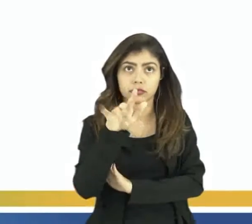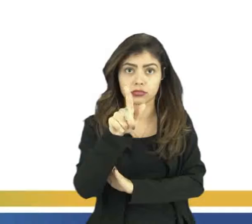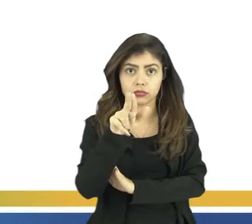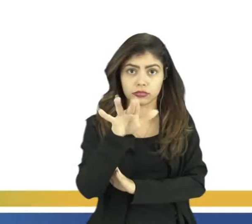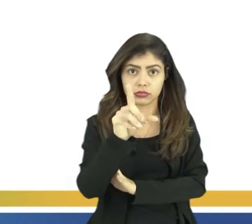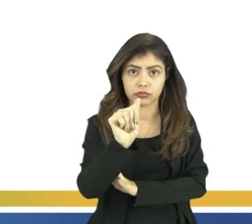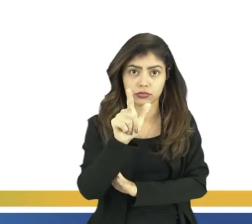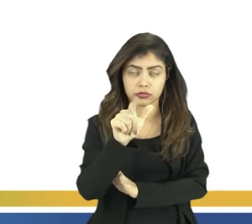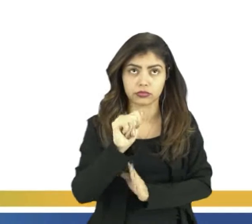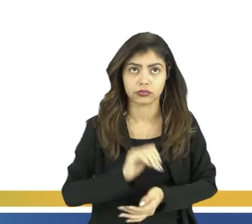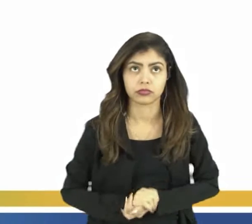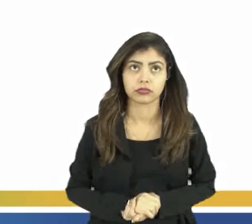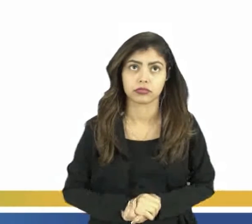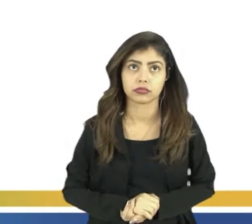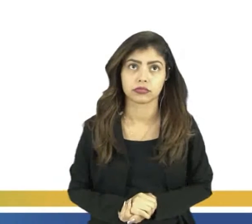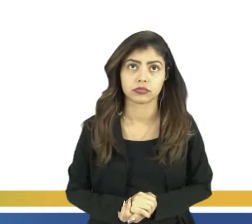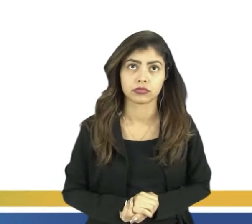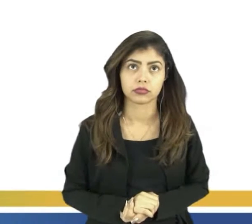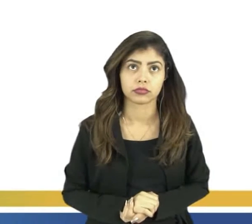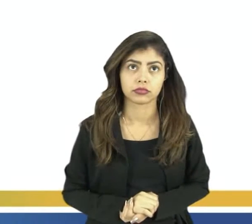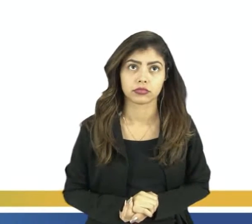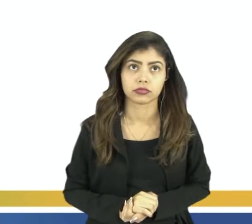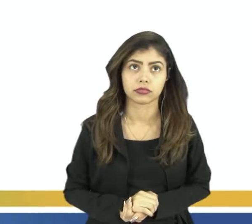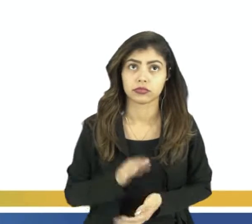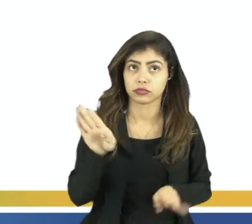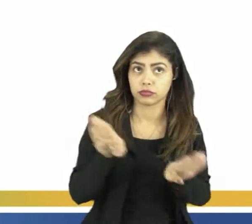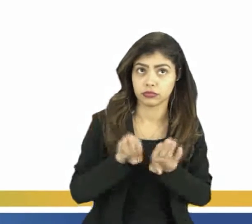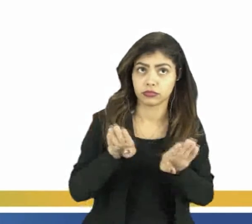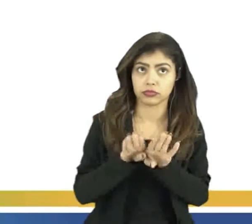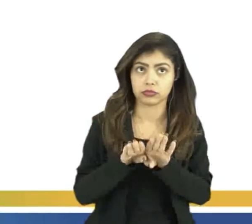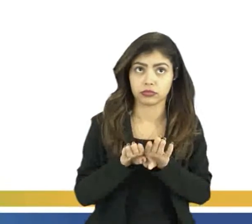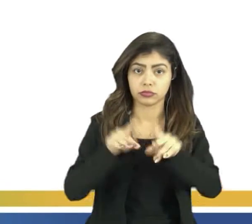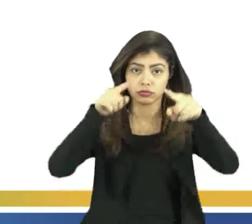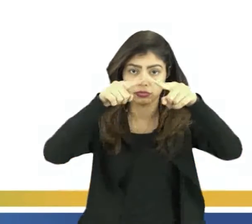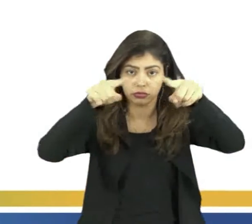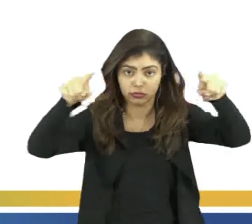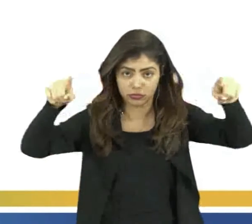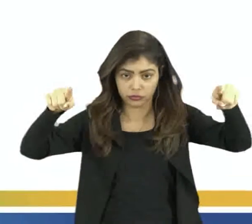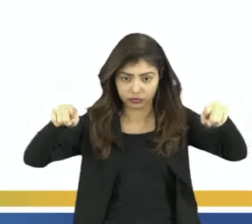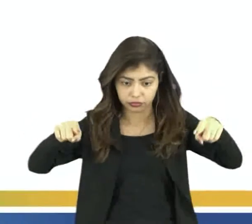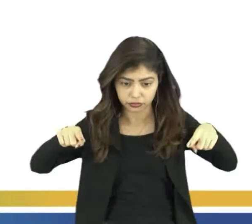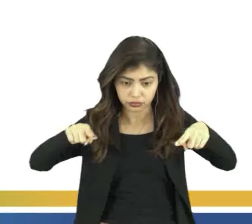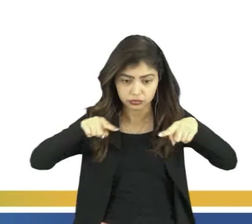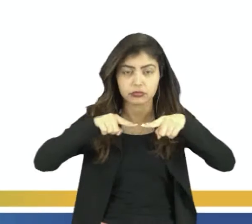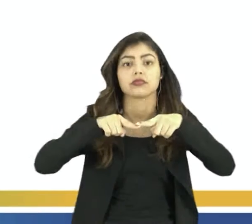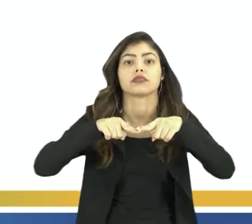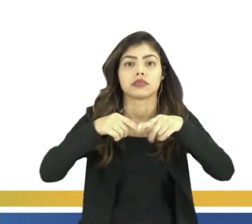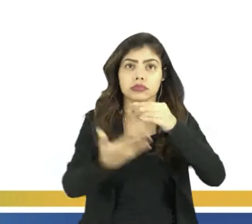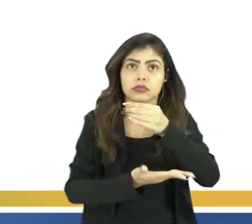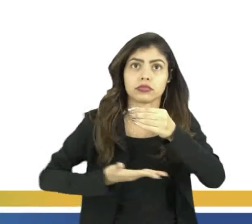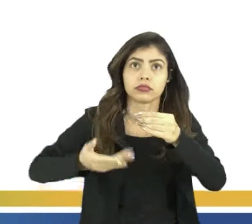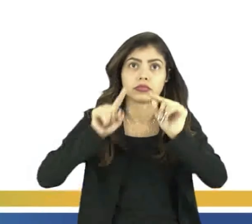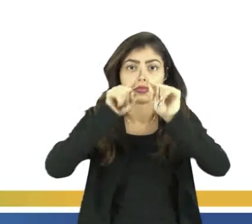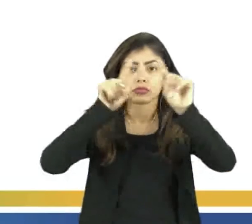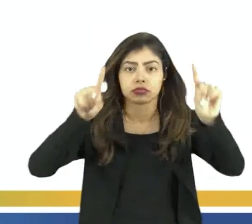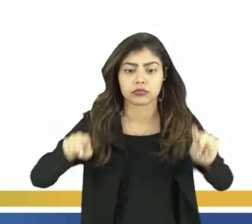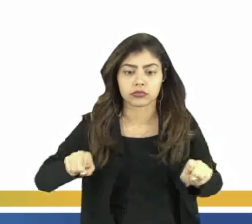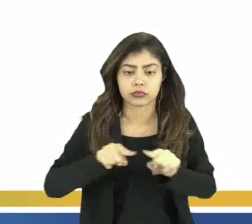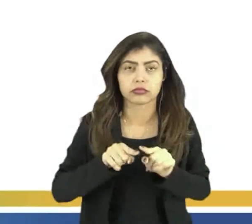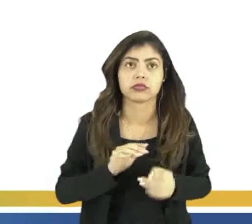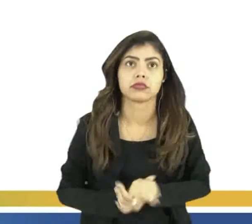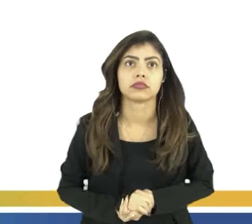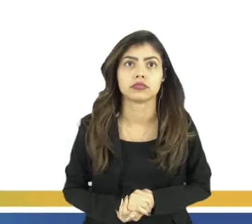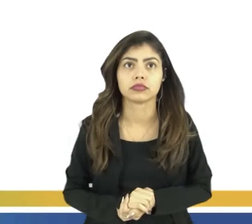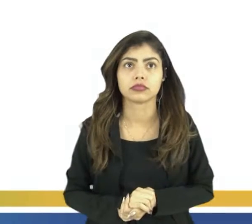que é triangular, triângulo. Temos também o prisma quadrangular, que a base é formada pelo